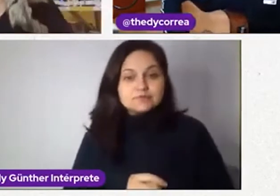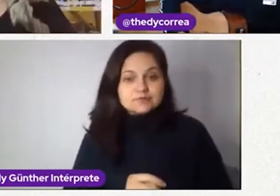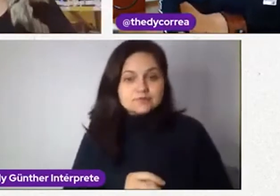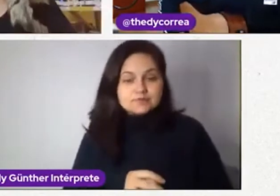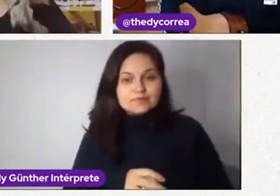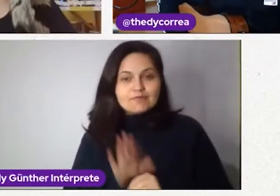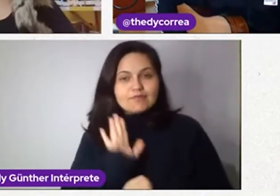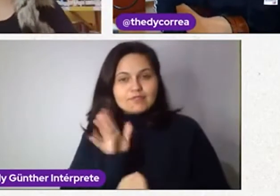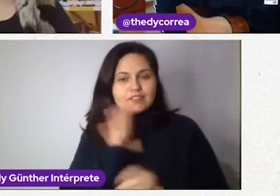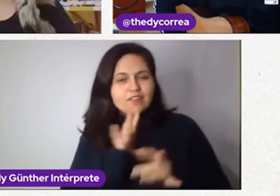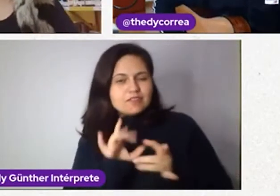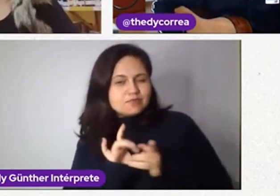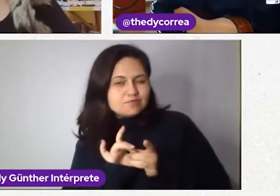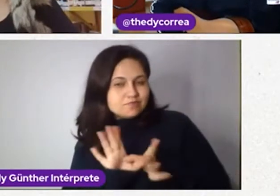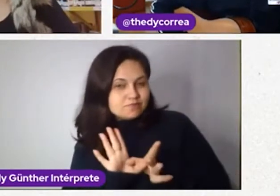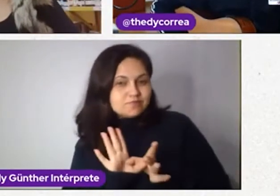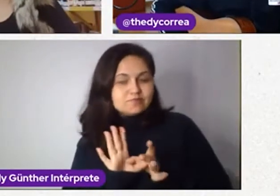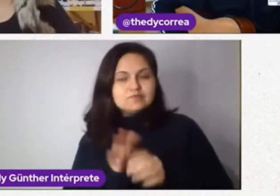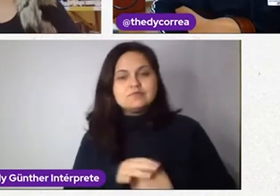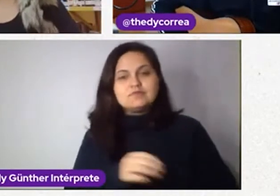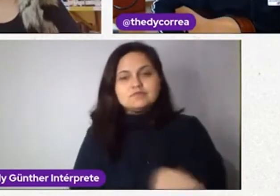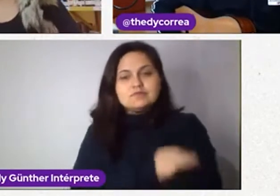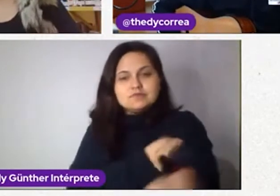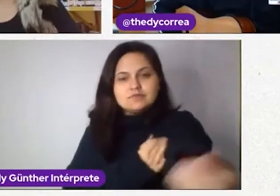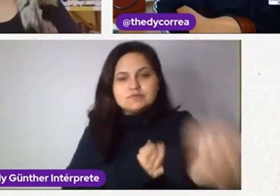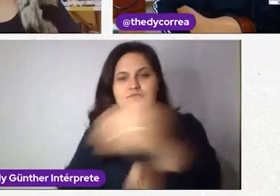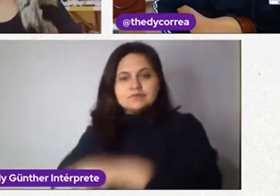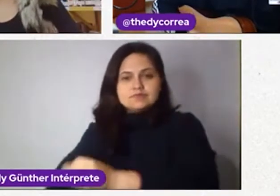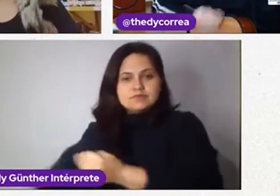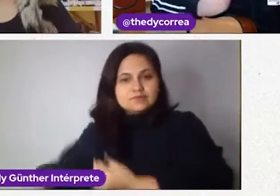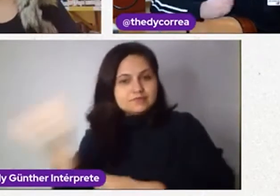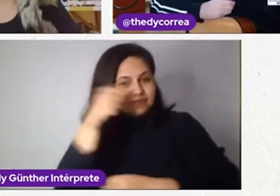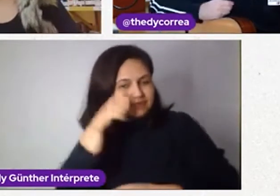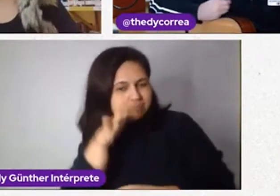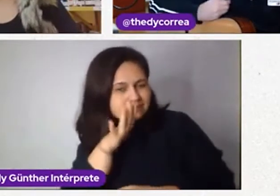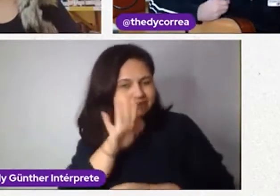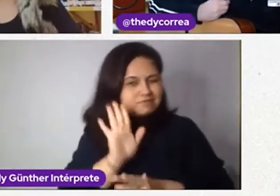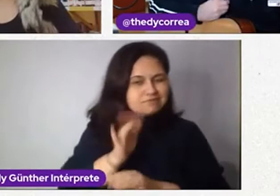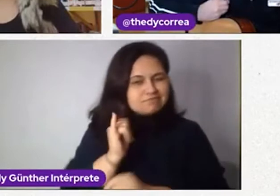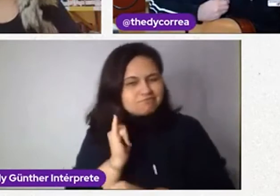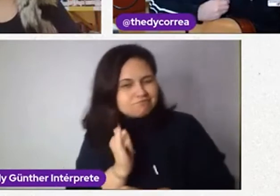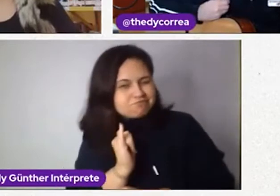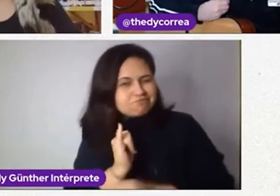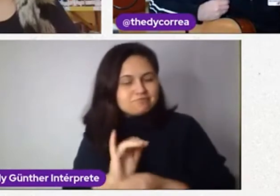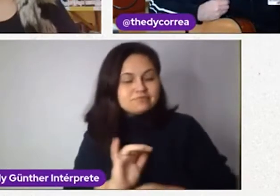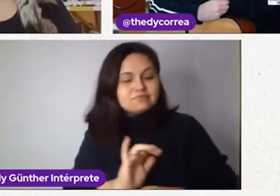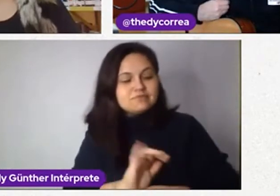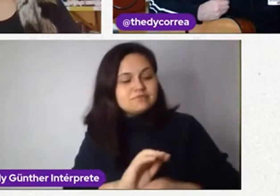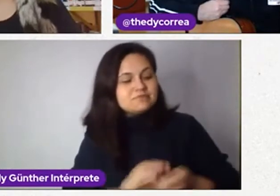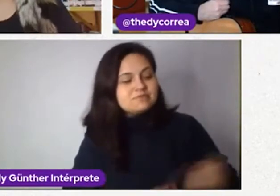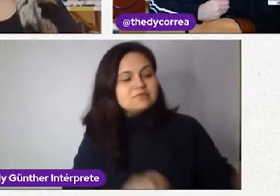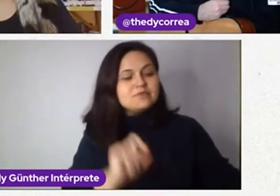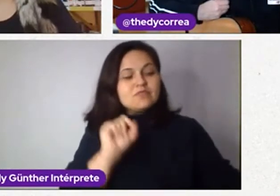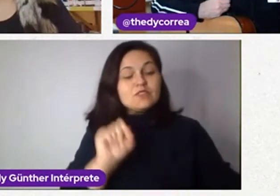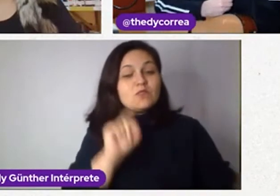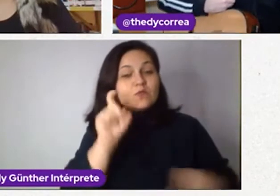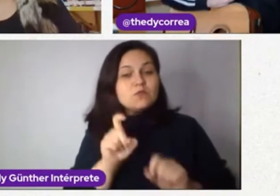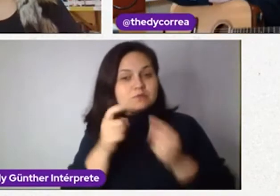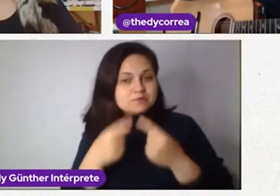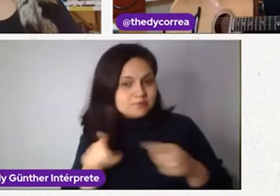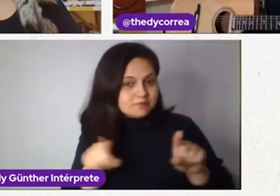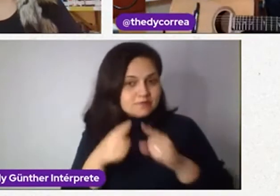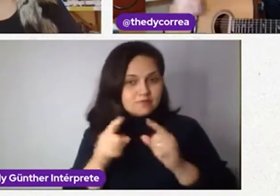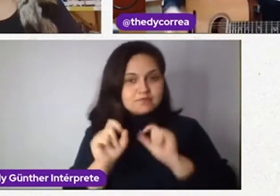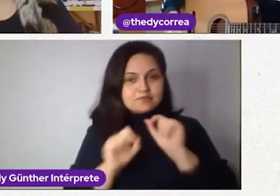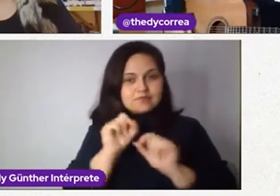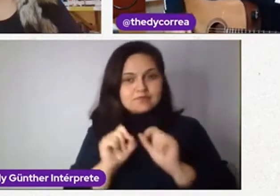Eu já tinha deixado a Duli e a Fernanda meio avisadas aí qual que seriam a música, né, para